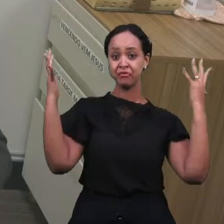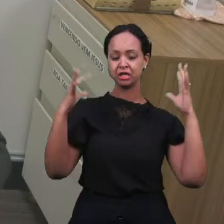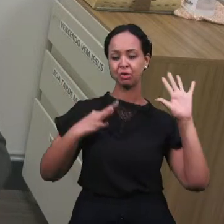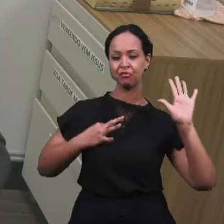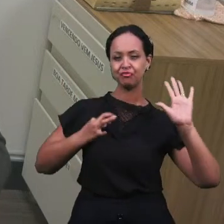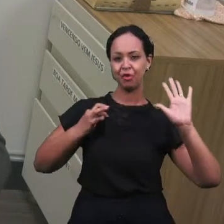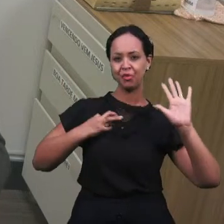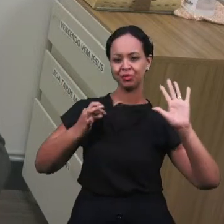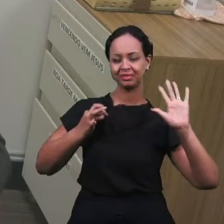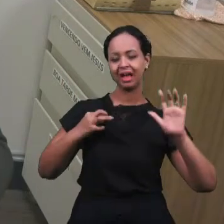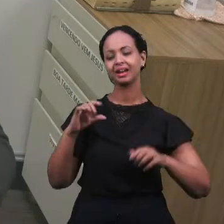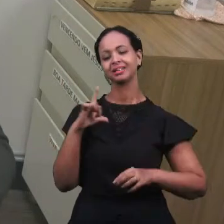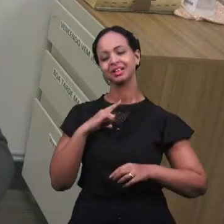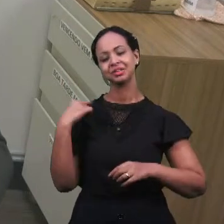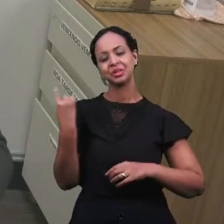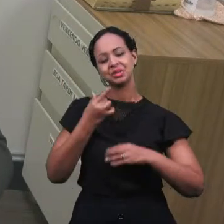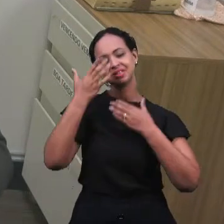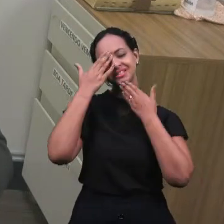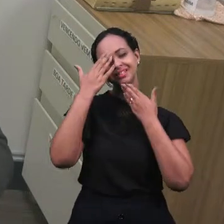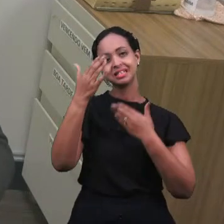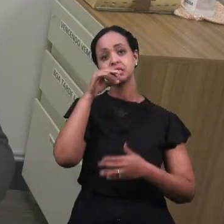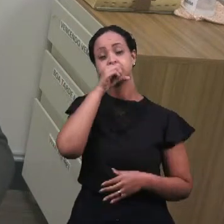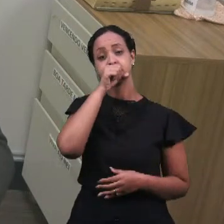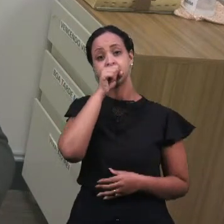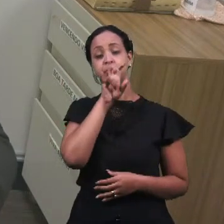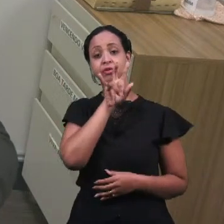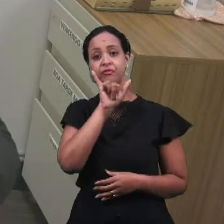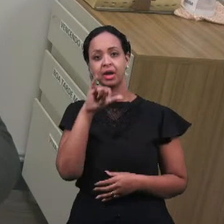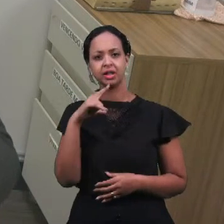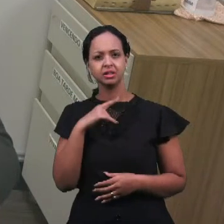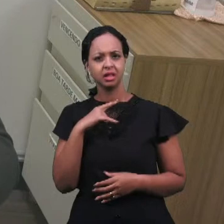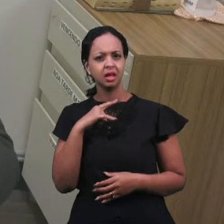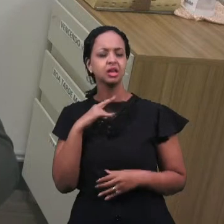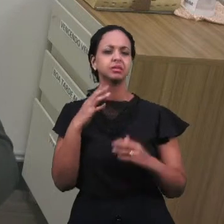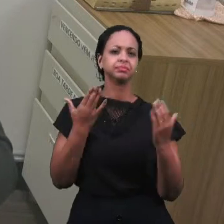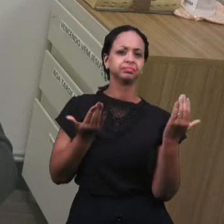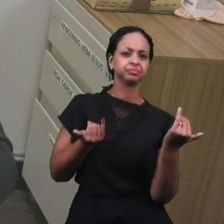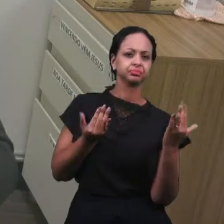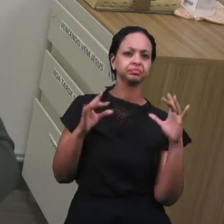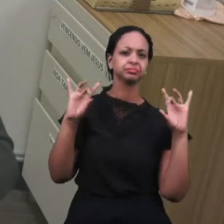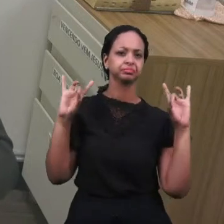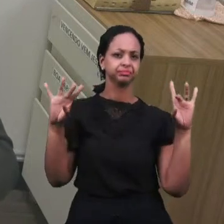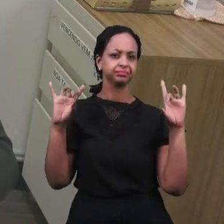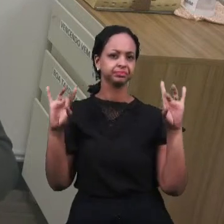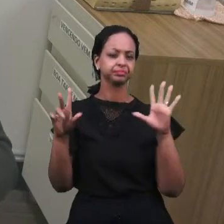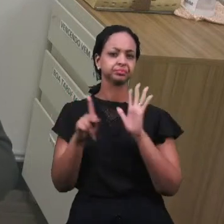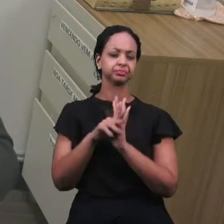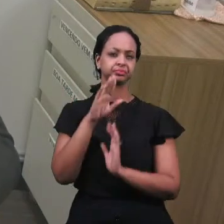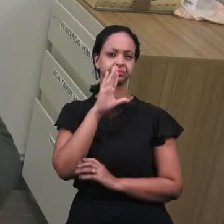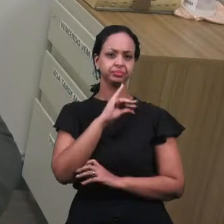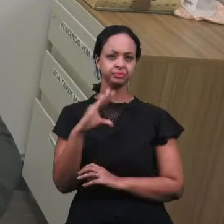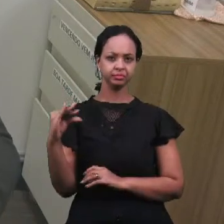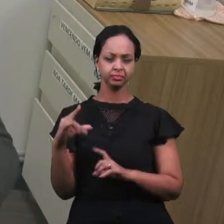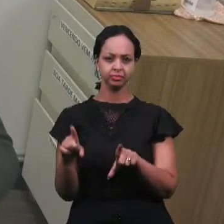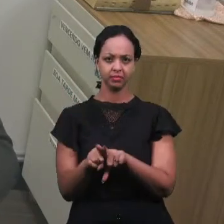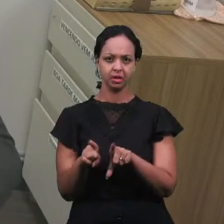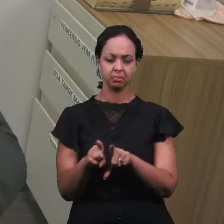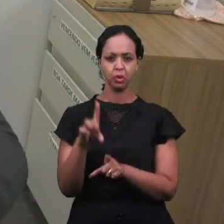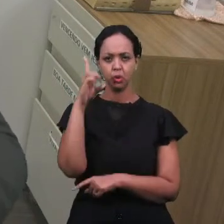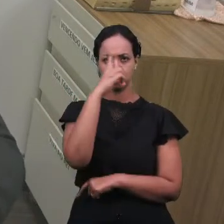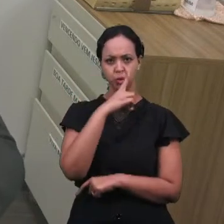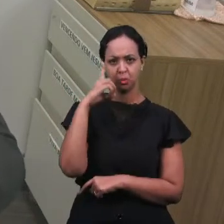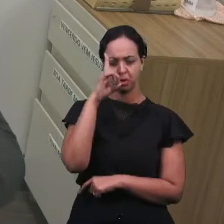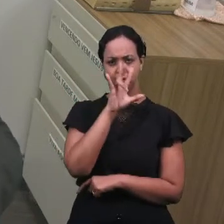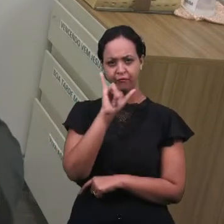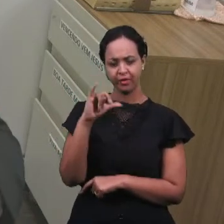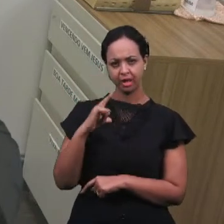voluntária, e nós estamos glorificando. Sábado agora nós teremos um seminário especial para jovens e adolescentes, no domingo teremos ali